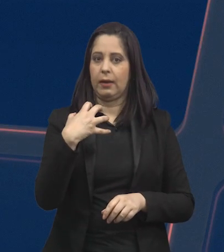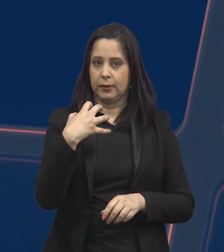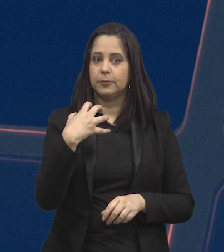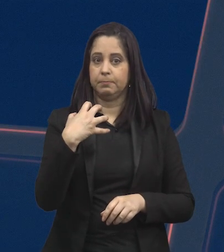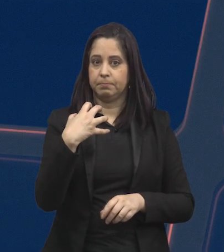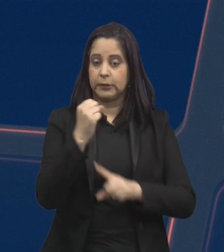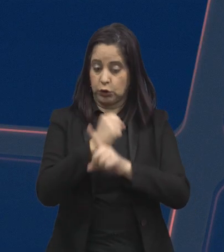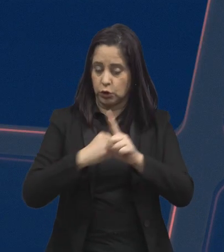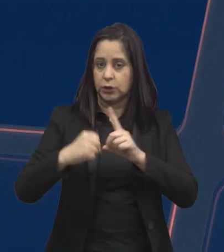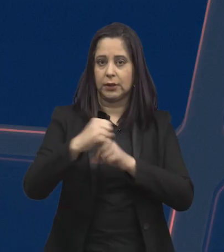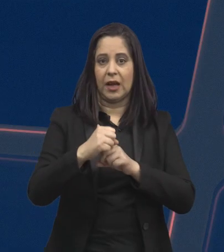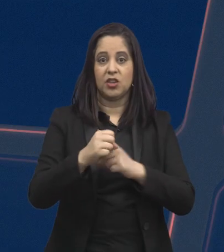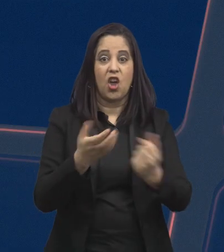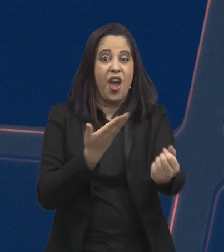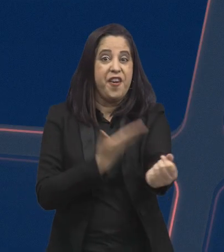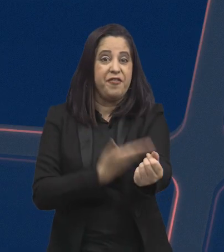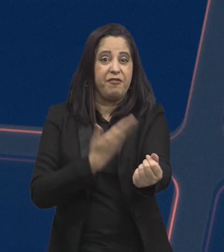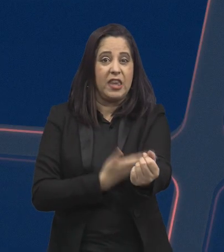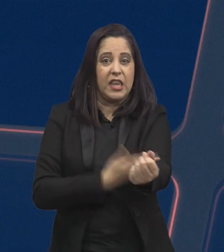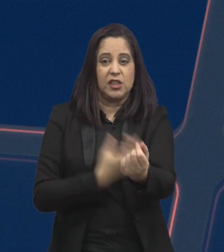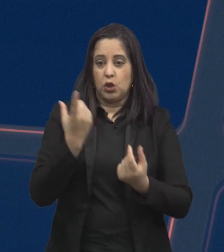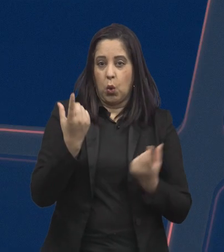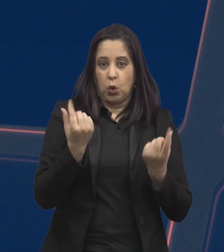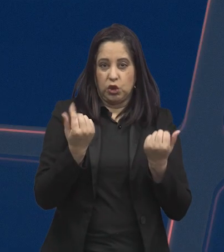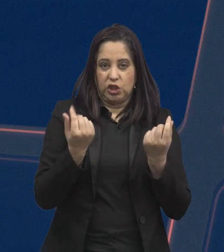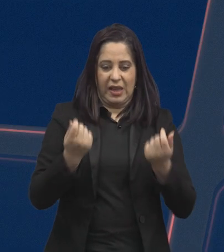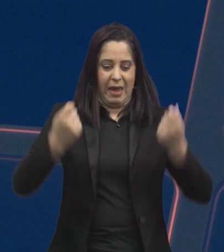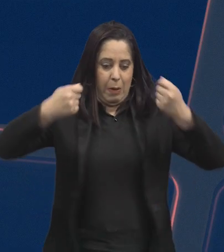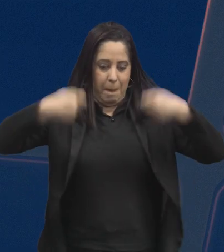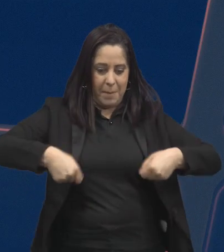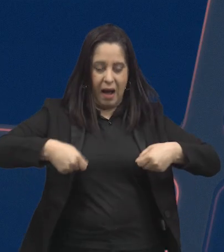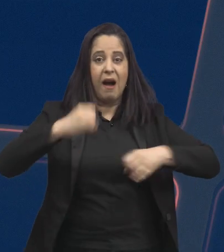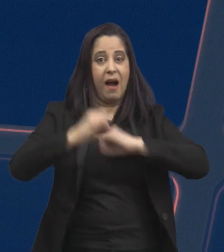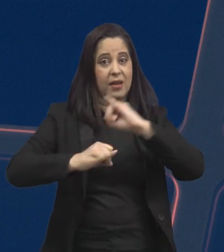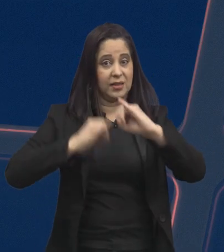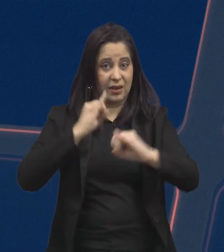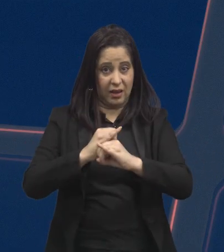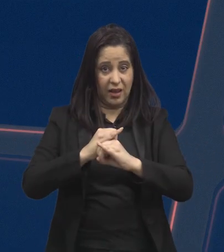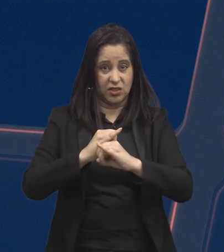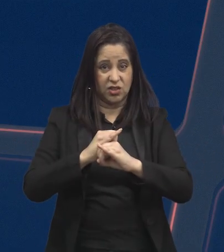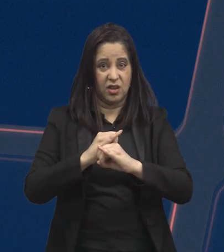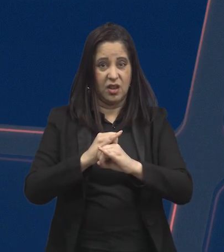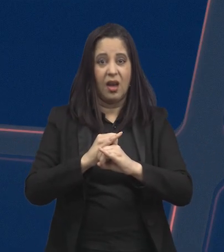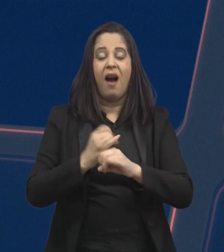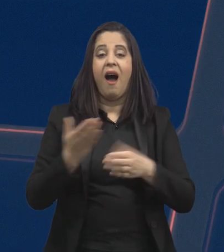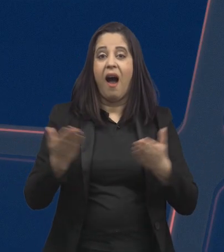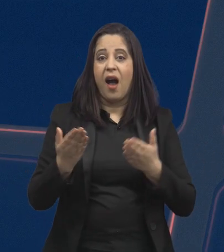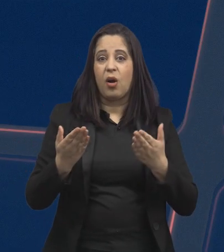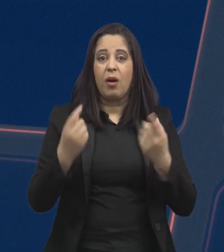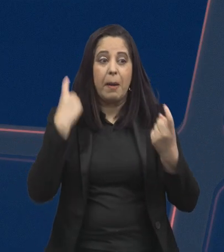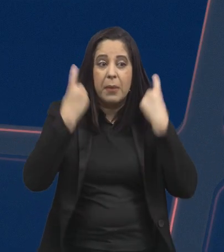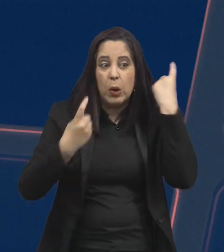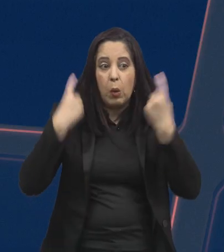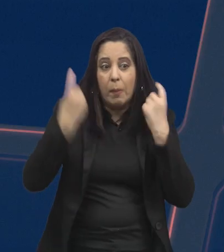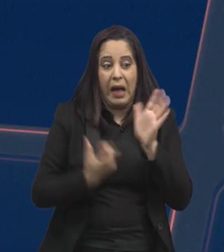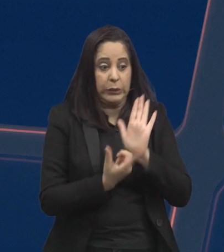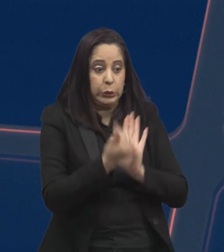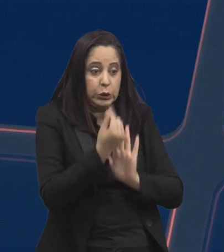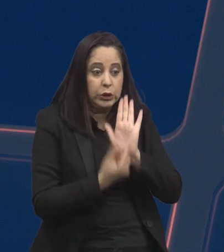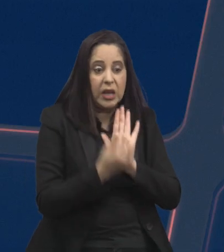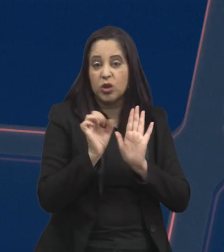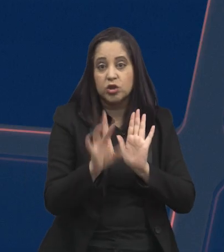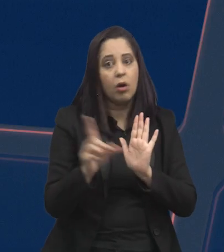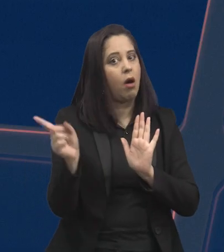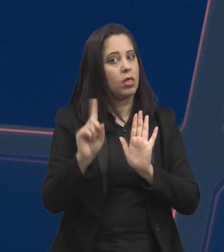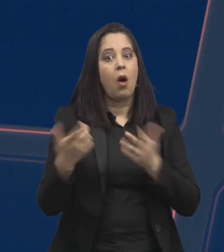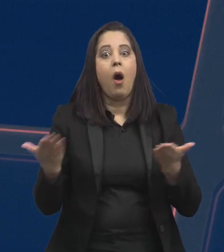em alta na nossa sociedade. O vício em apostas online, as populares bets, deixou de ser apenas uma preocupação financeira e